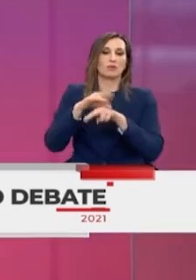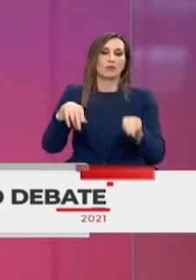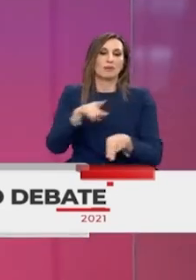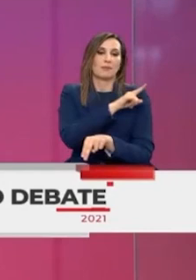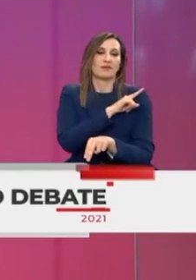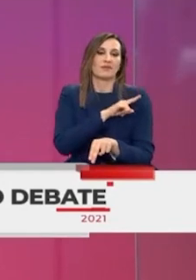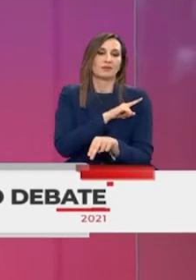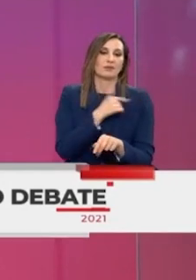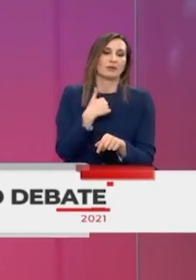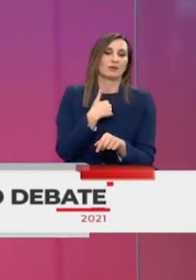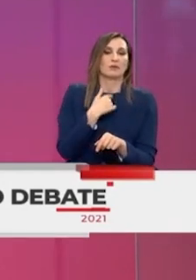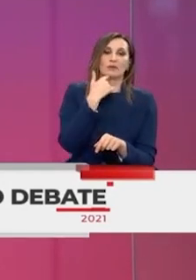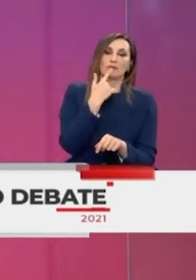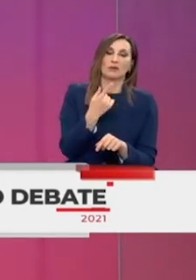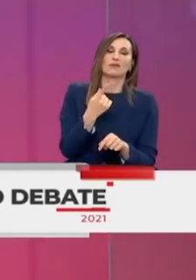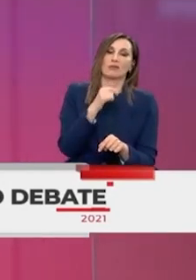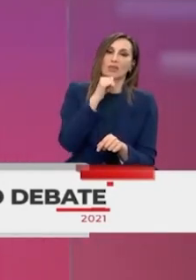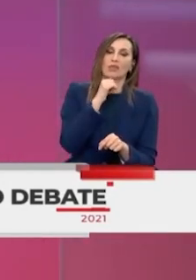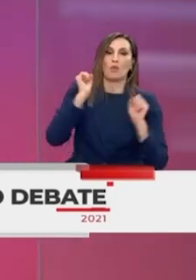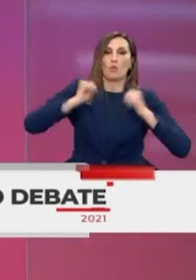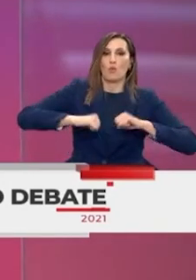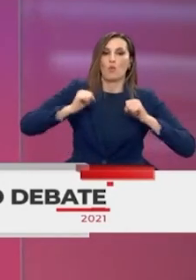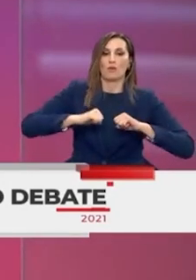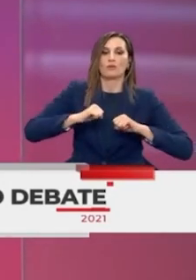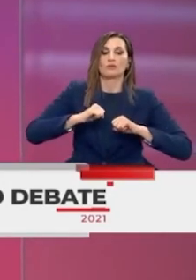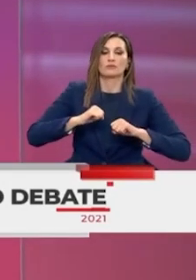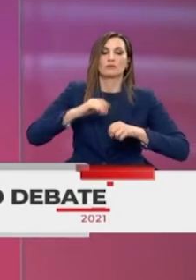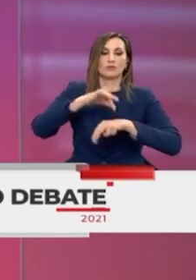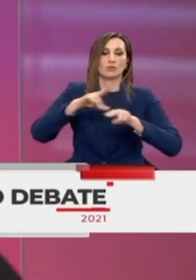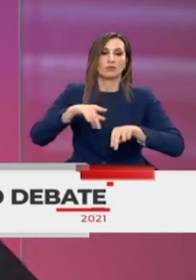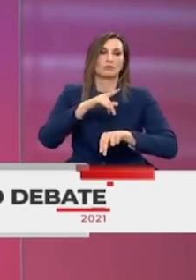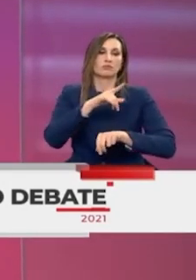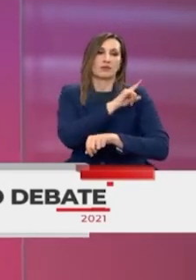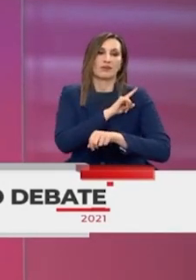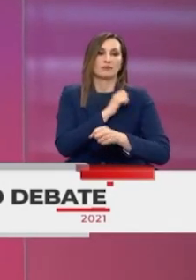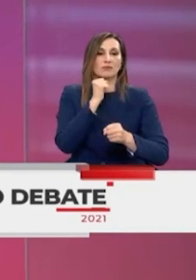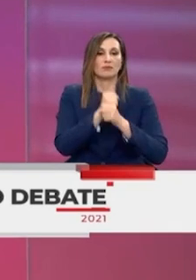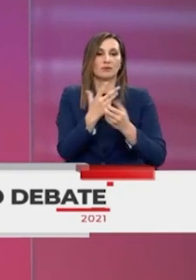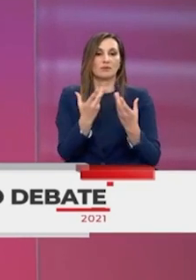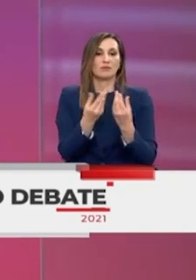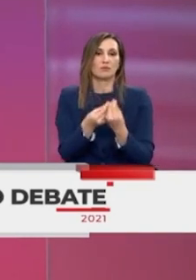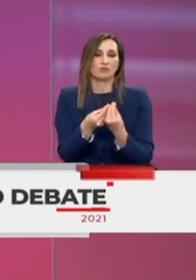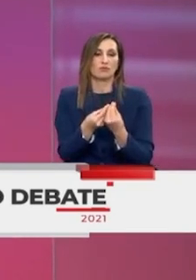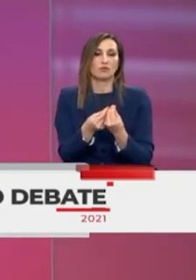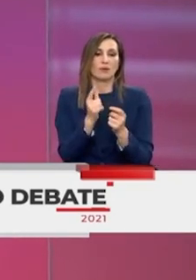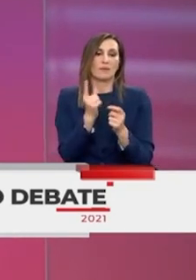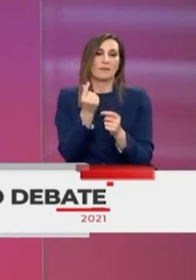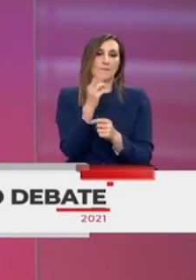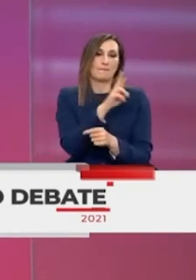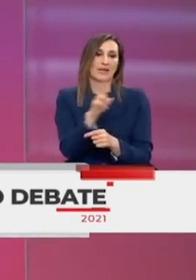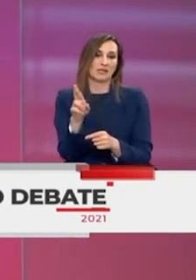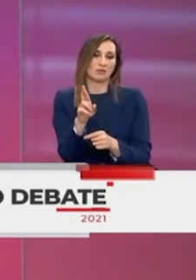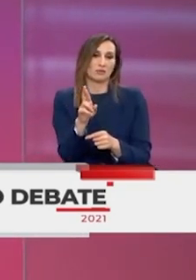facto? Eu há muito tempo que eu tenho defendido, claro, na perspectiva de eles serem, trabalharem naturalmente com os custos pagos ao preço do custo e